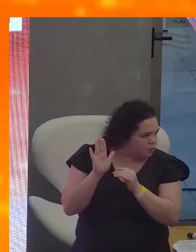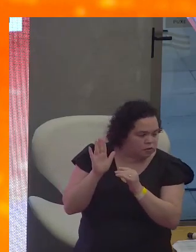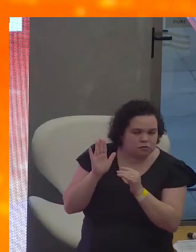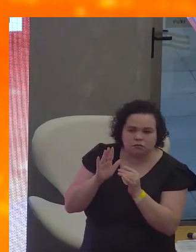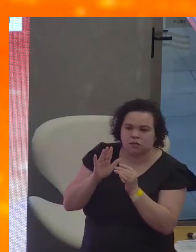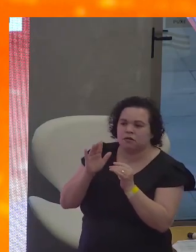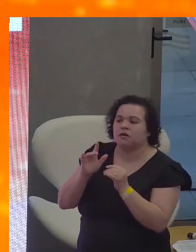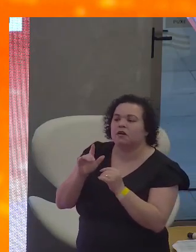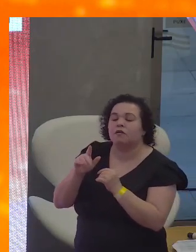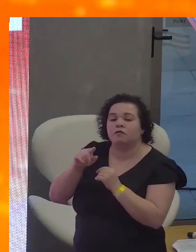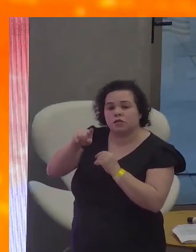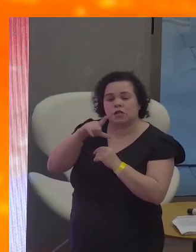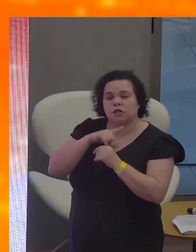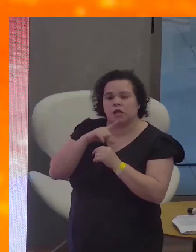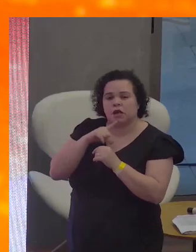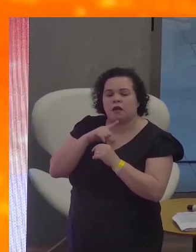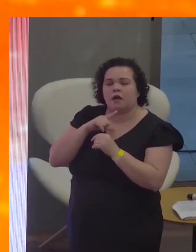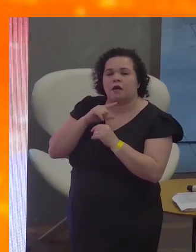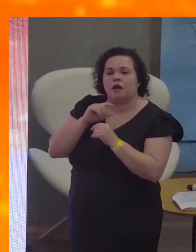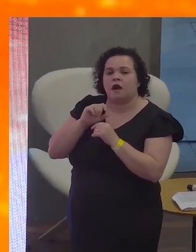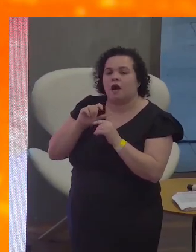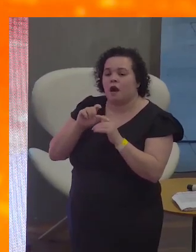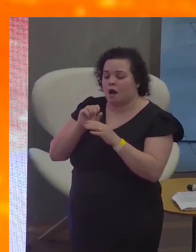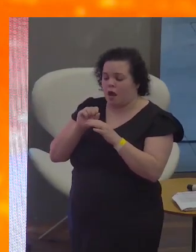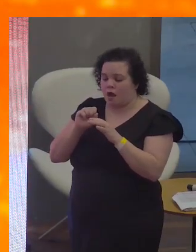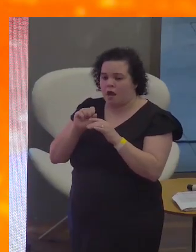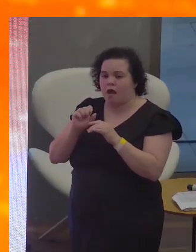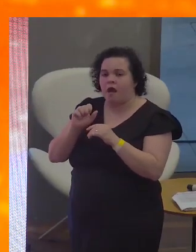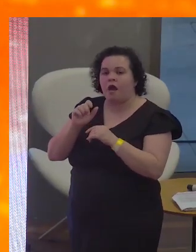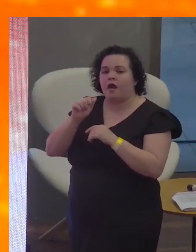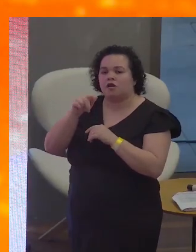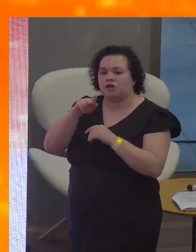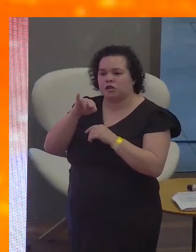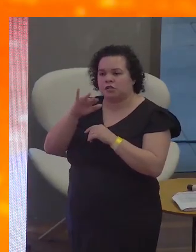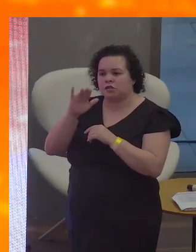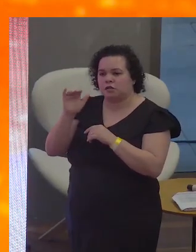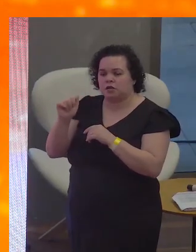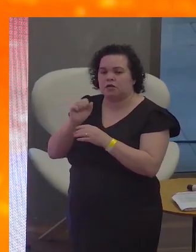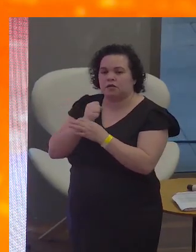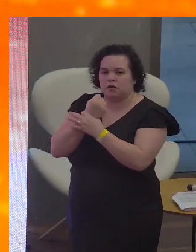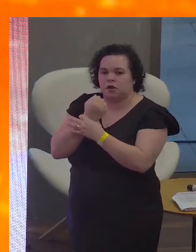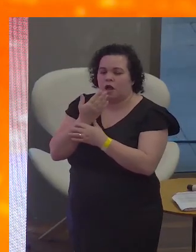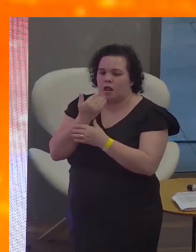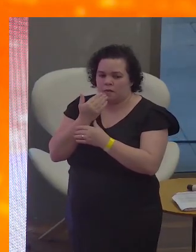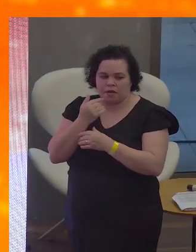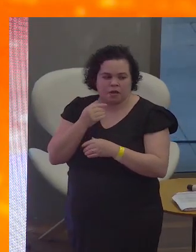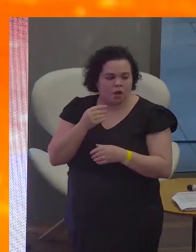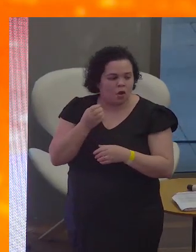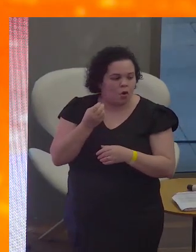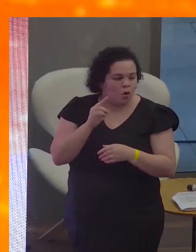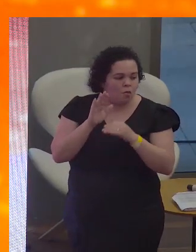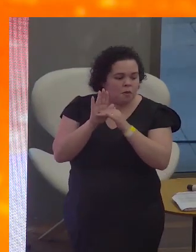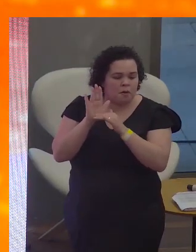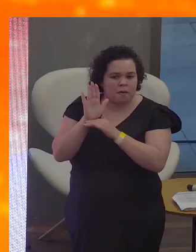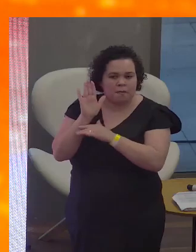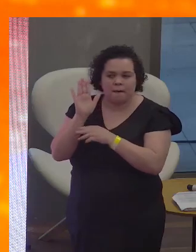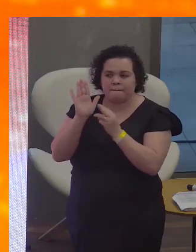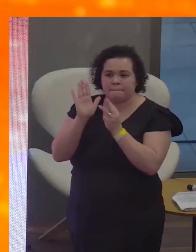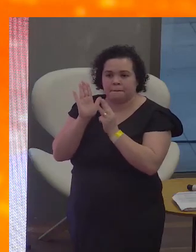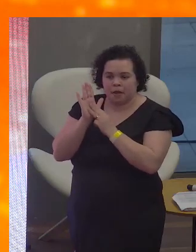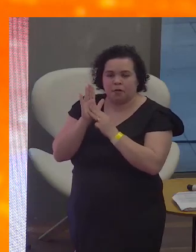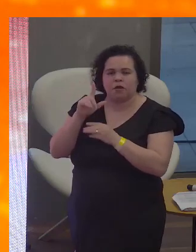disponibilizados, tá, pela Agência de Segurança Alimentar, pela EFSA, ou ainda listas de Estados-membros. Então, você tem uma